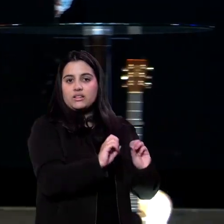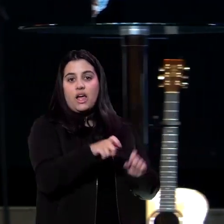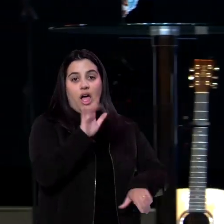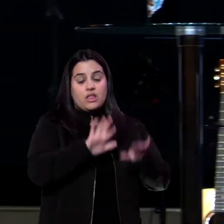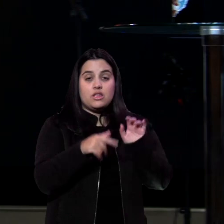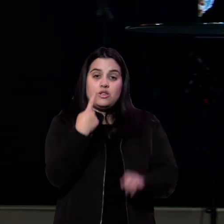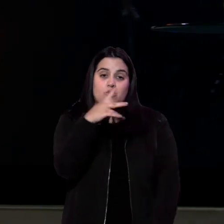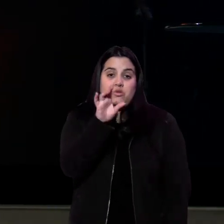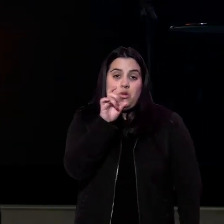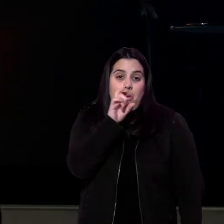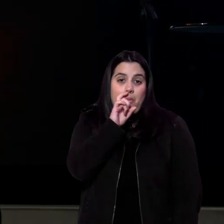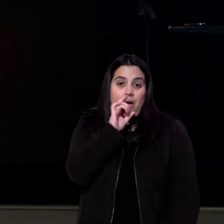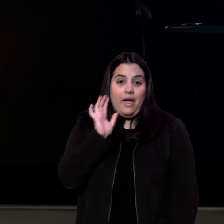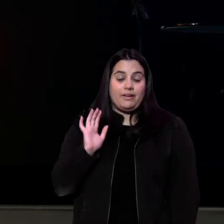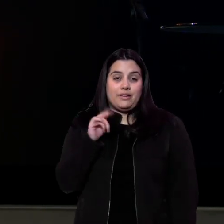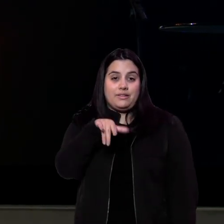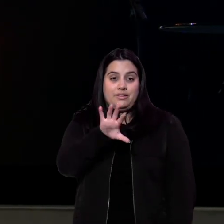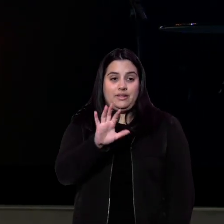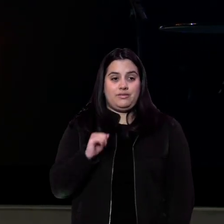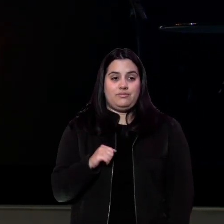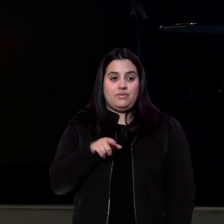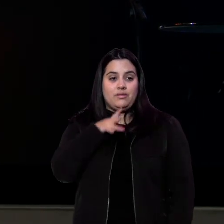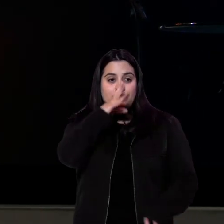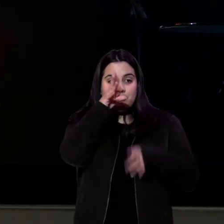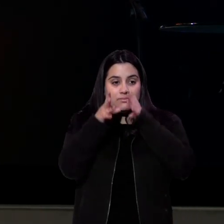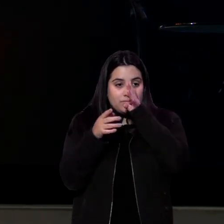seu pai seja o promotor.